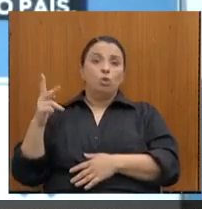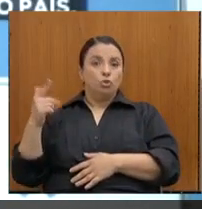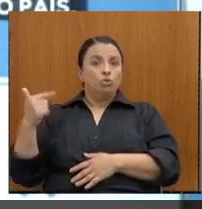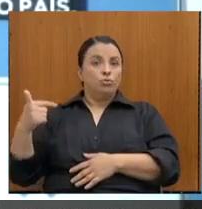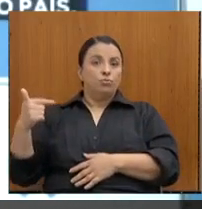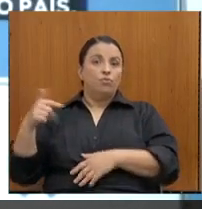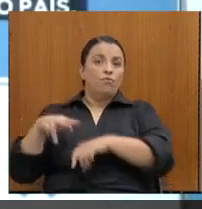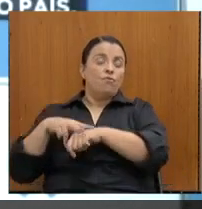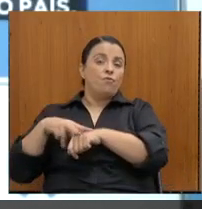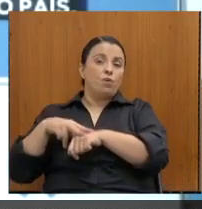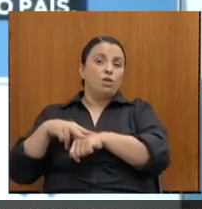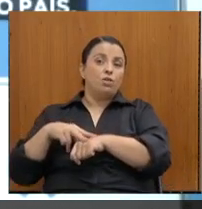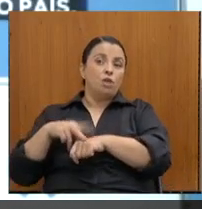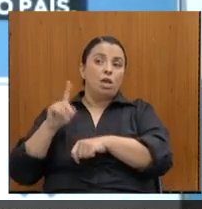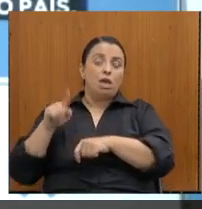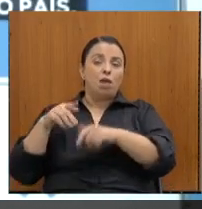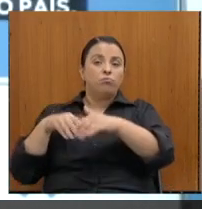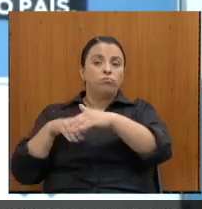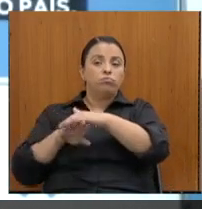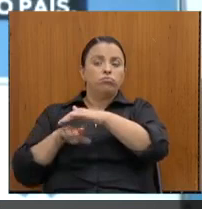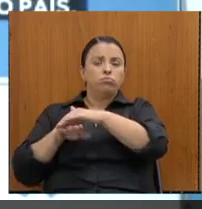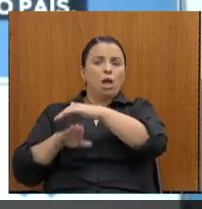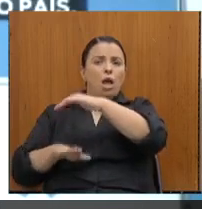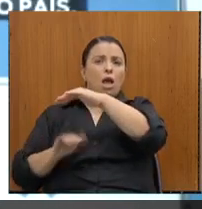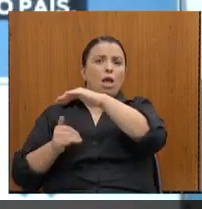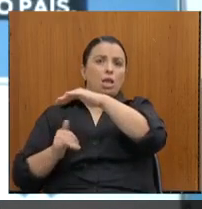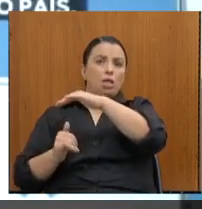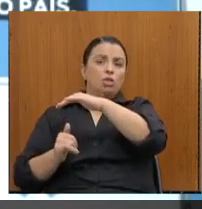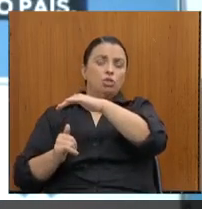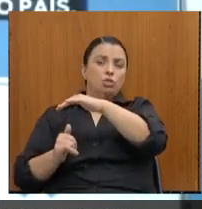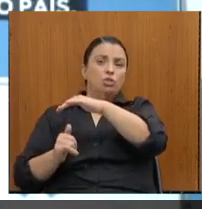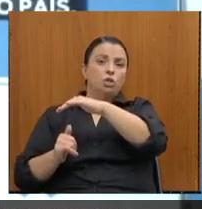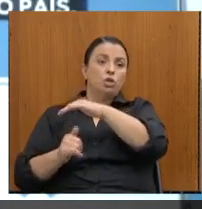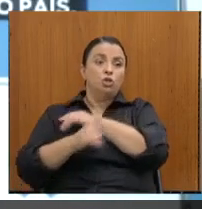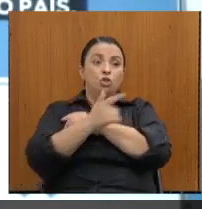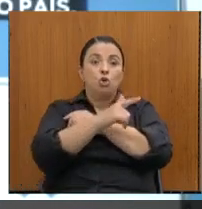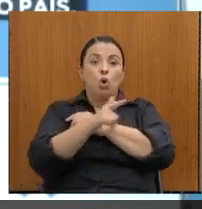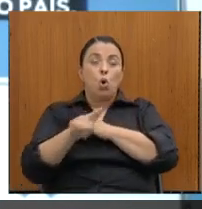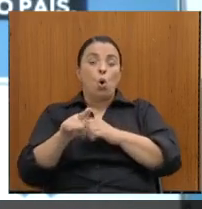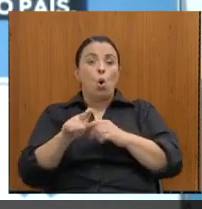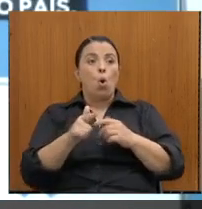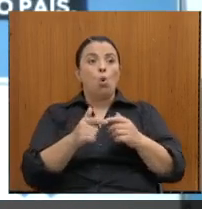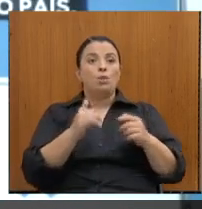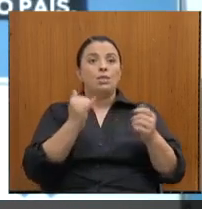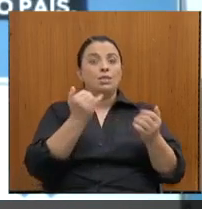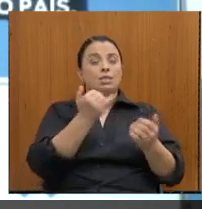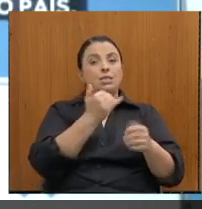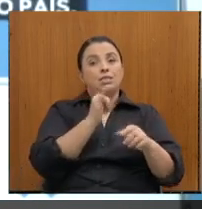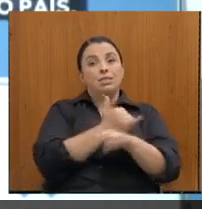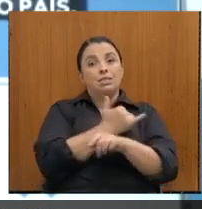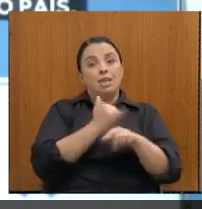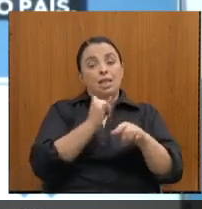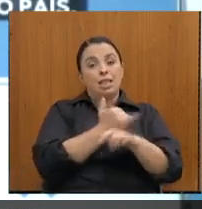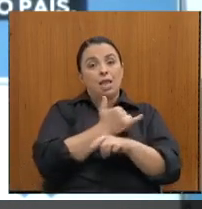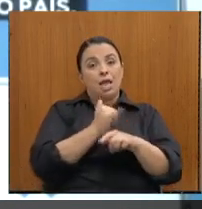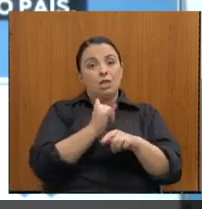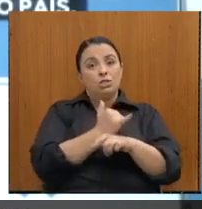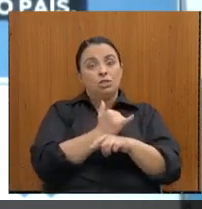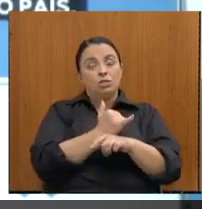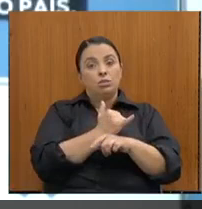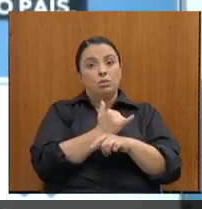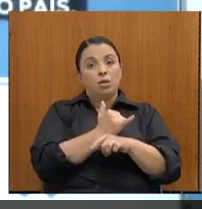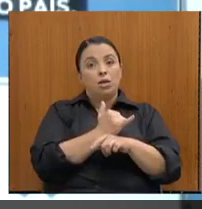armazenar energia das fontes alternativos para julgar no horário de pico